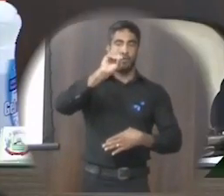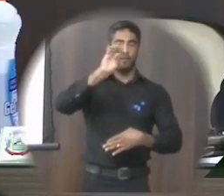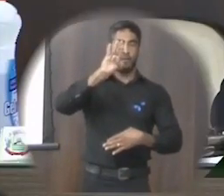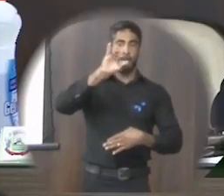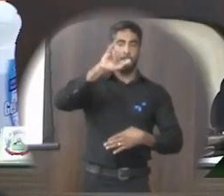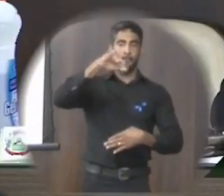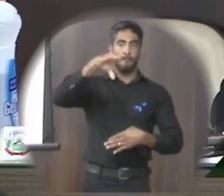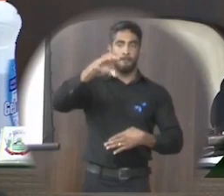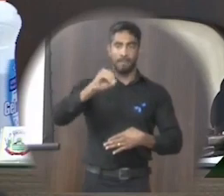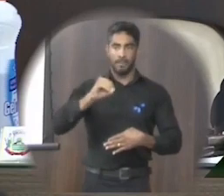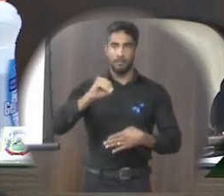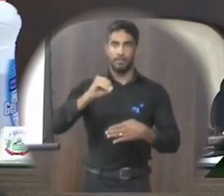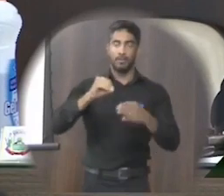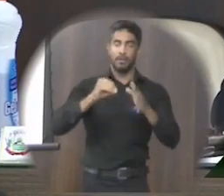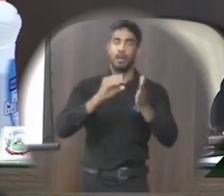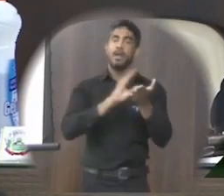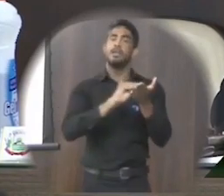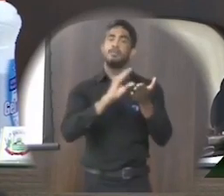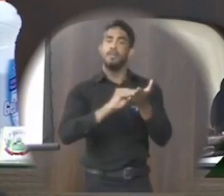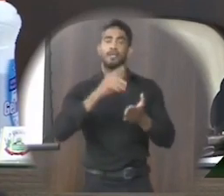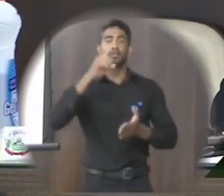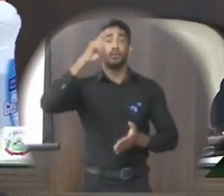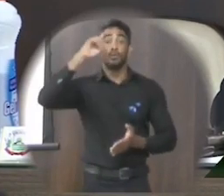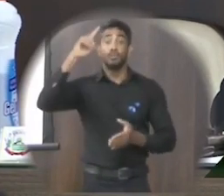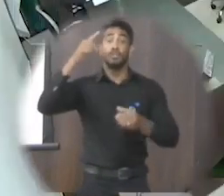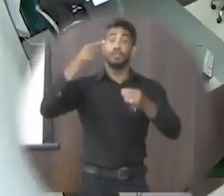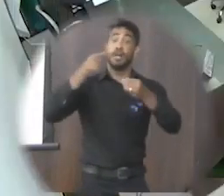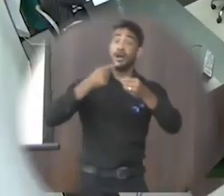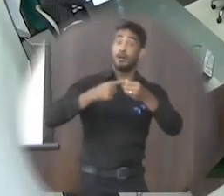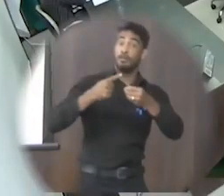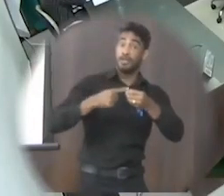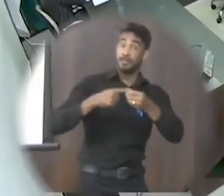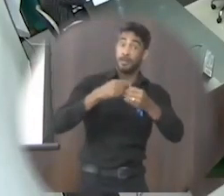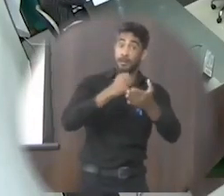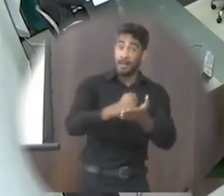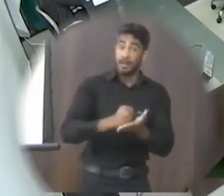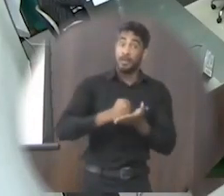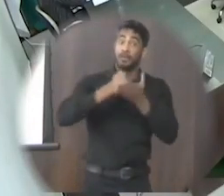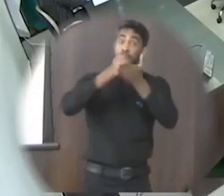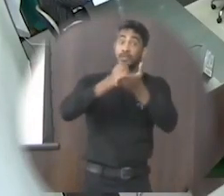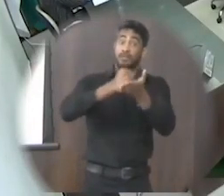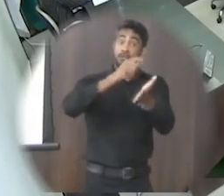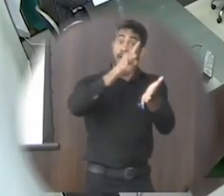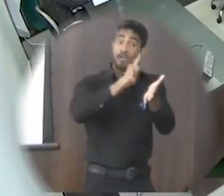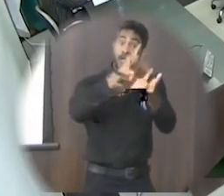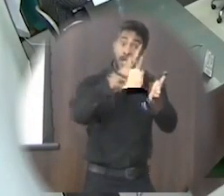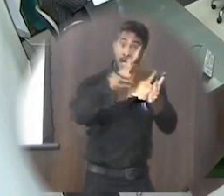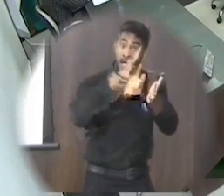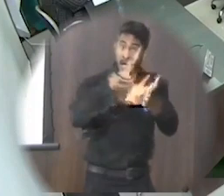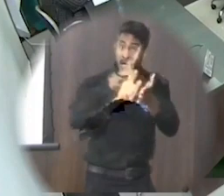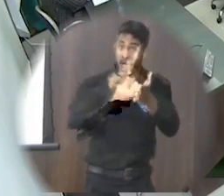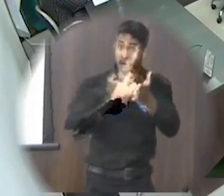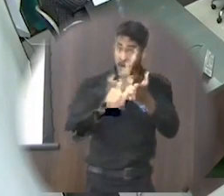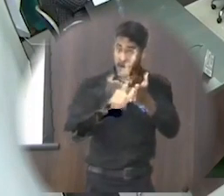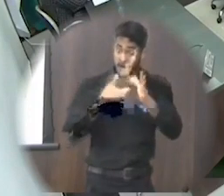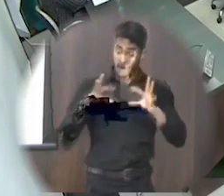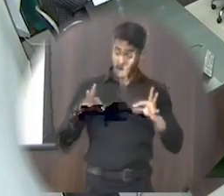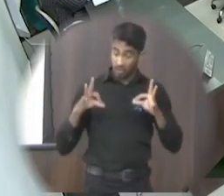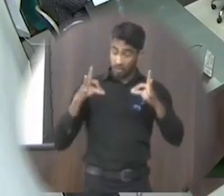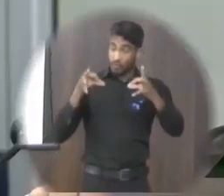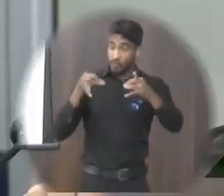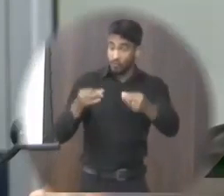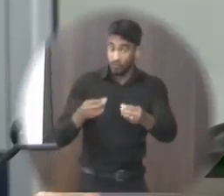Bem. Emenda, institui o Dia Municipal da Sustentabilidade e Limpeza Urbana no âmbito do município de